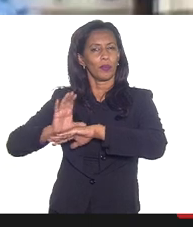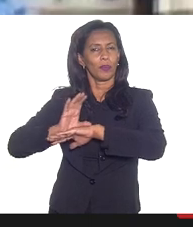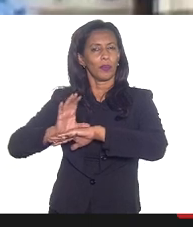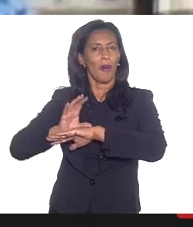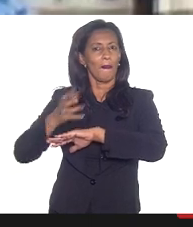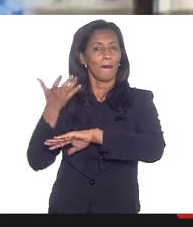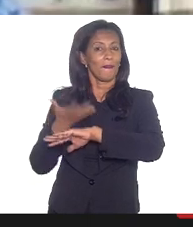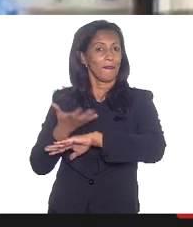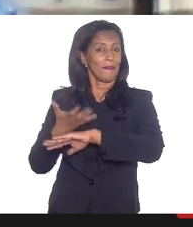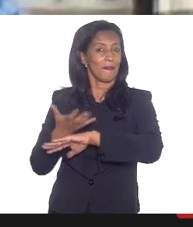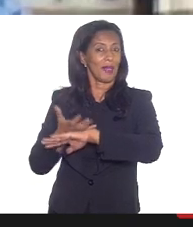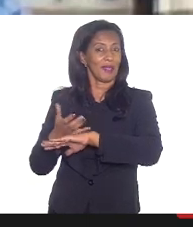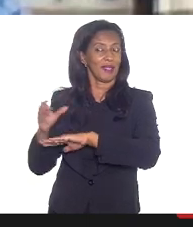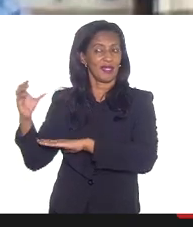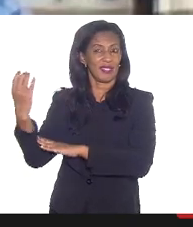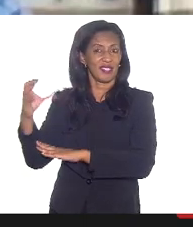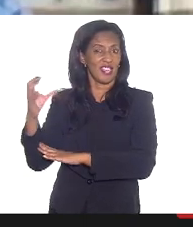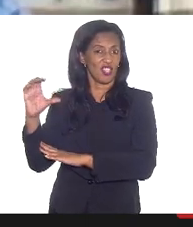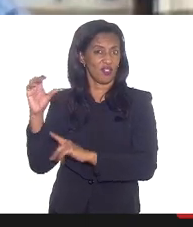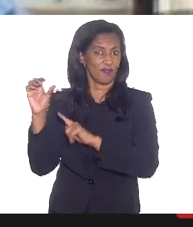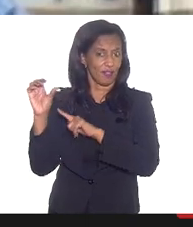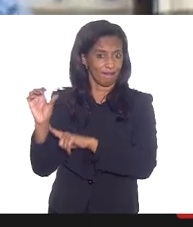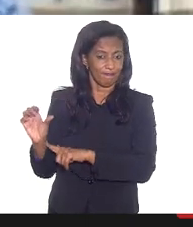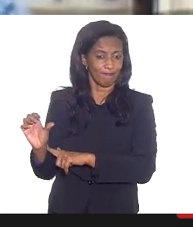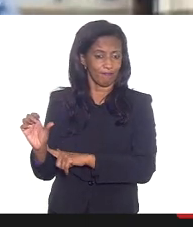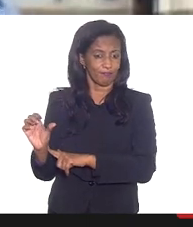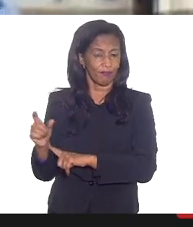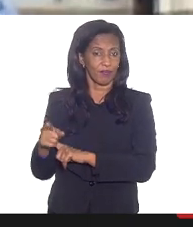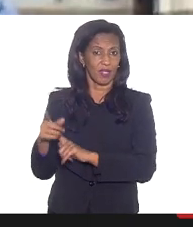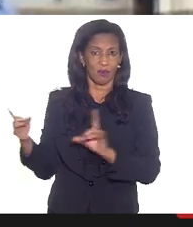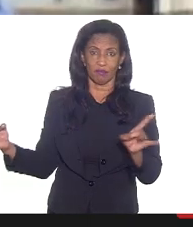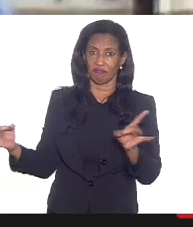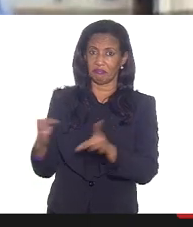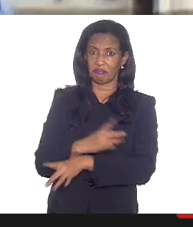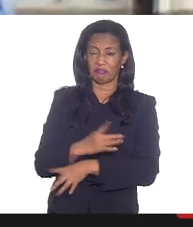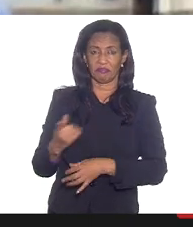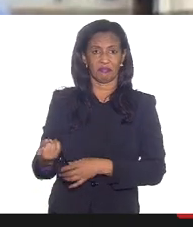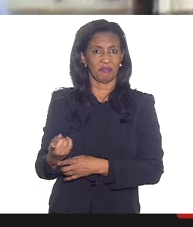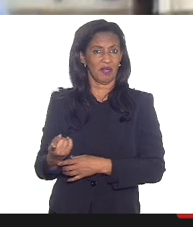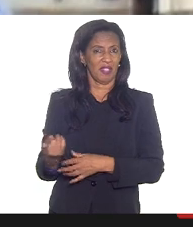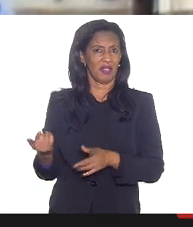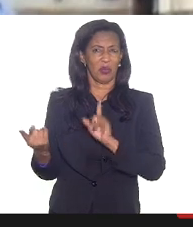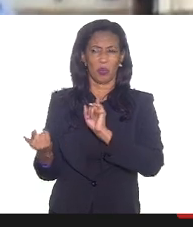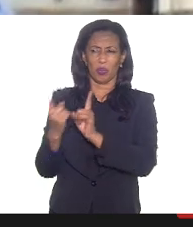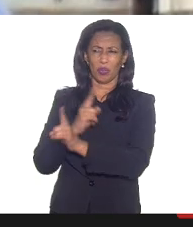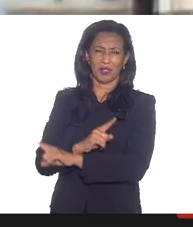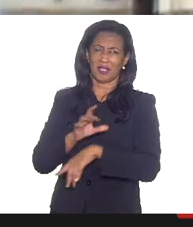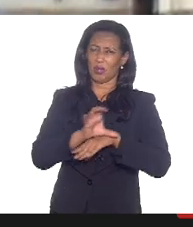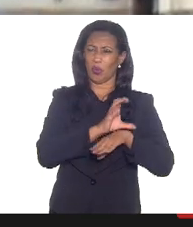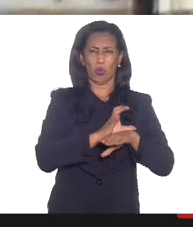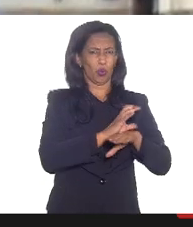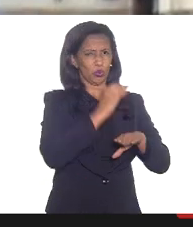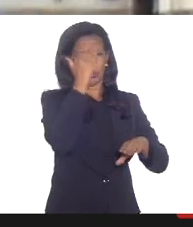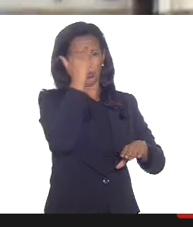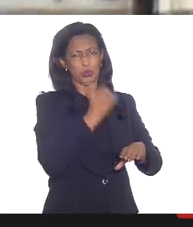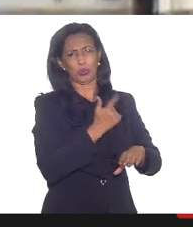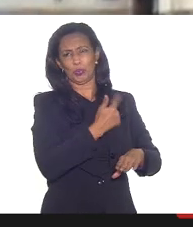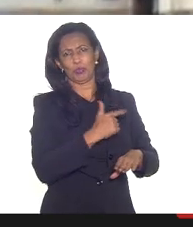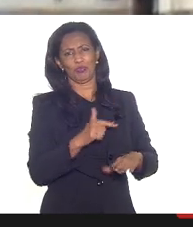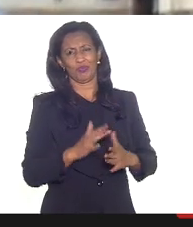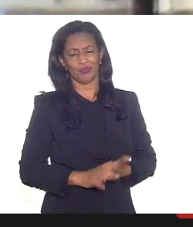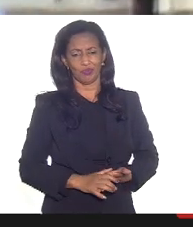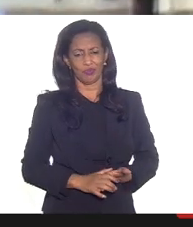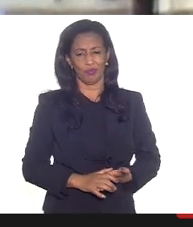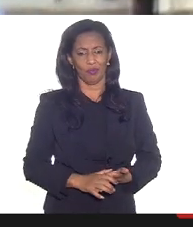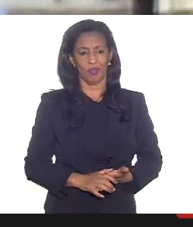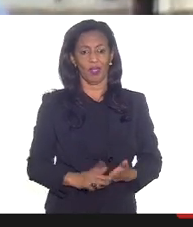eu também sou da tese que isso está completamente em contradição com a Constituição. Em segundo lugar,